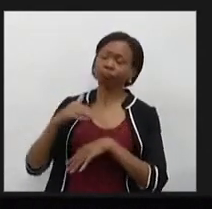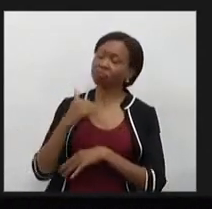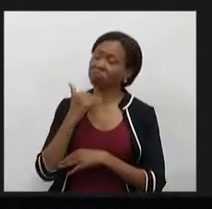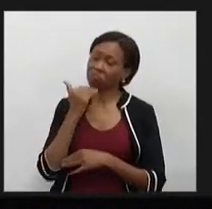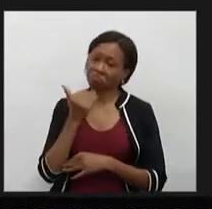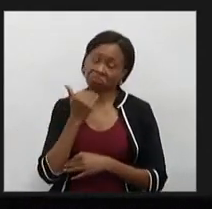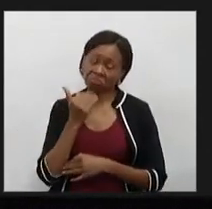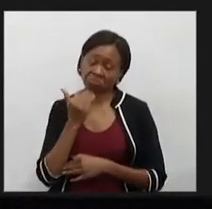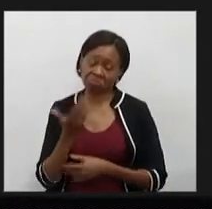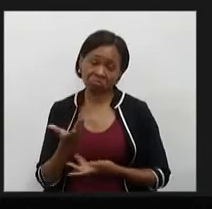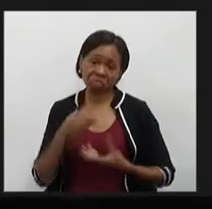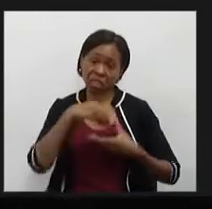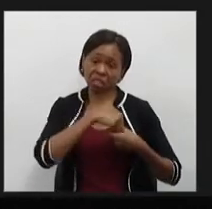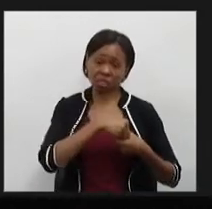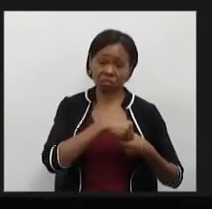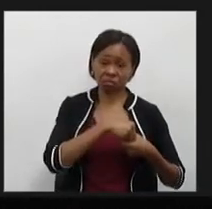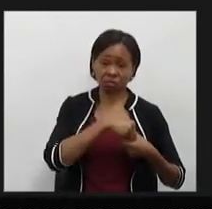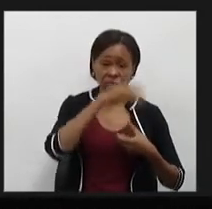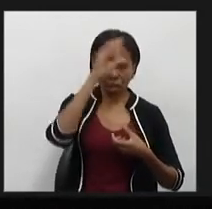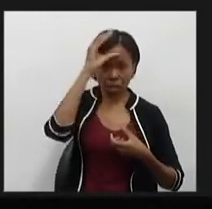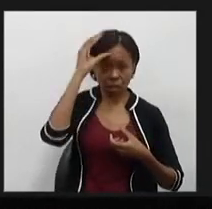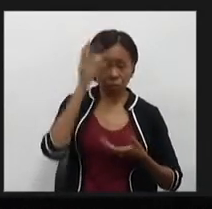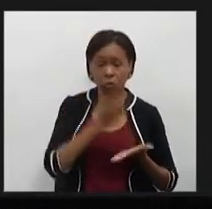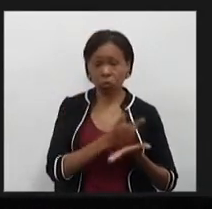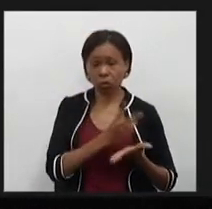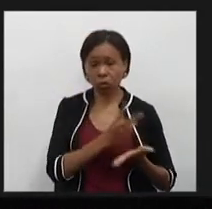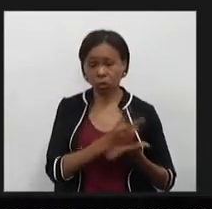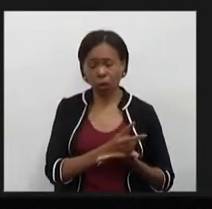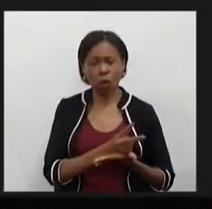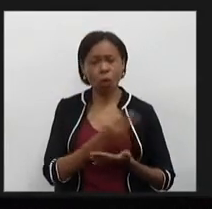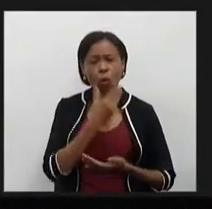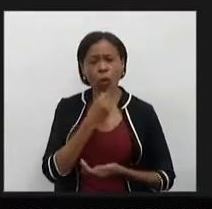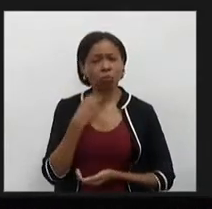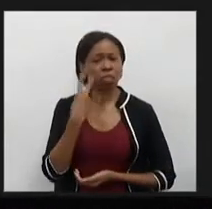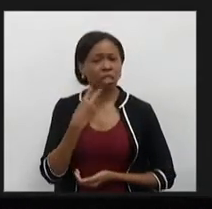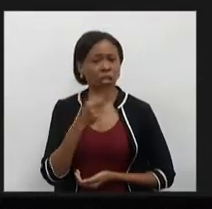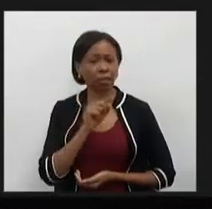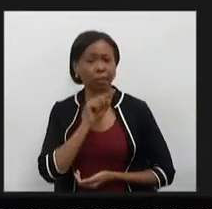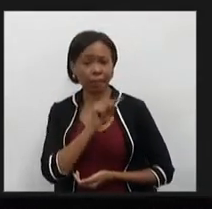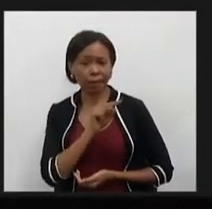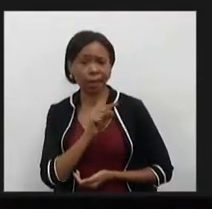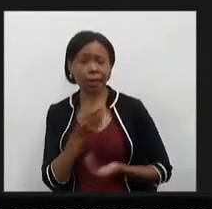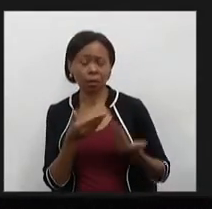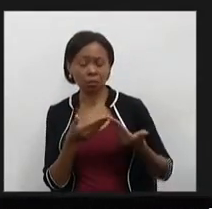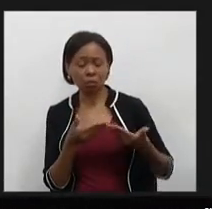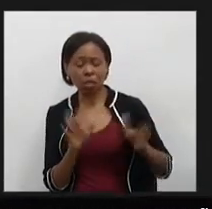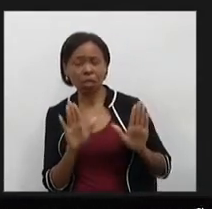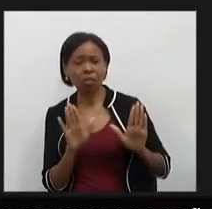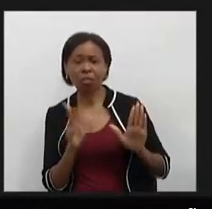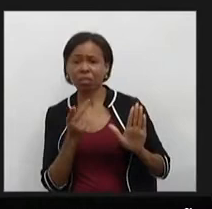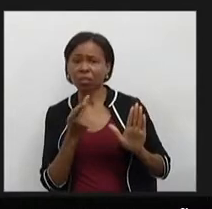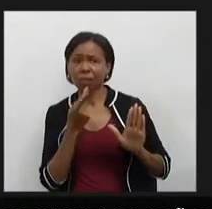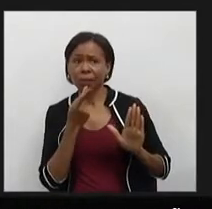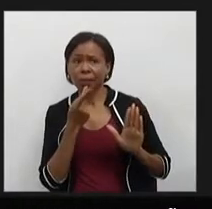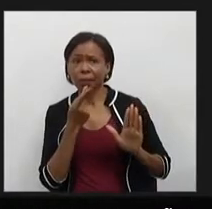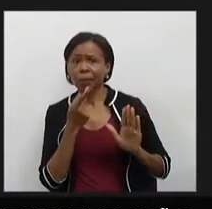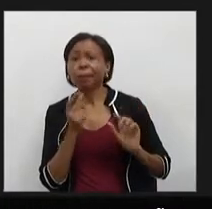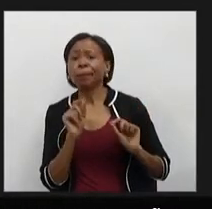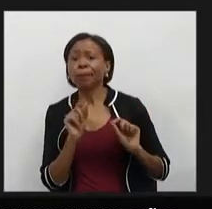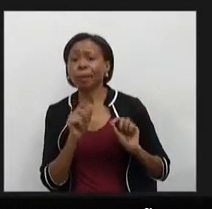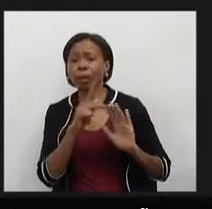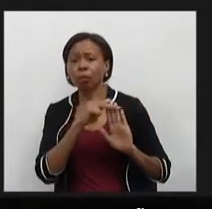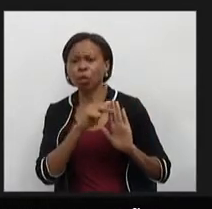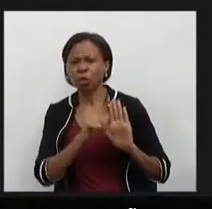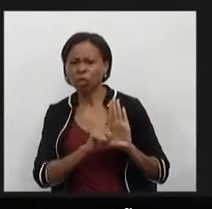o vereador Gabriel Azevedo, que abriu a mesa lá, ele alegou que o projeto é inconstitucional.